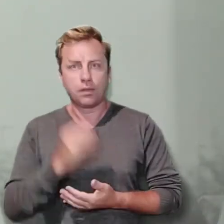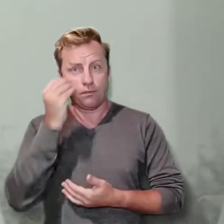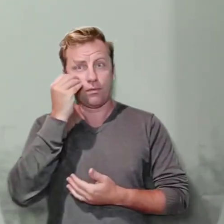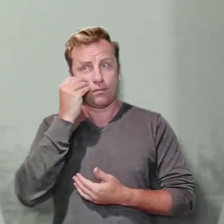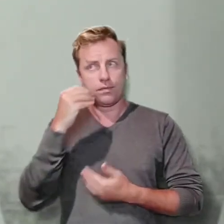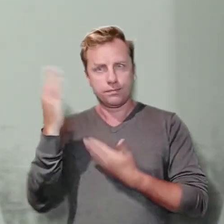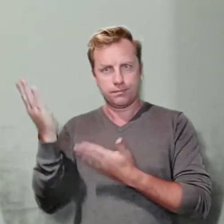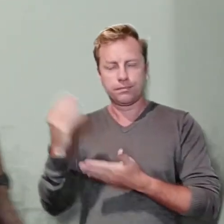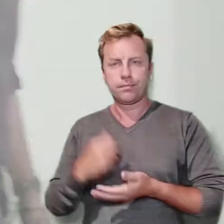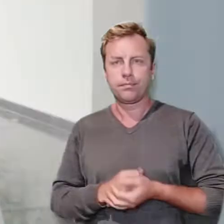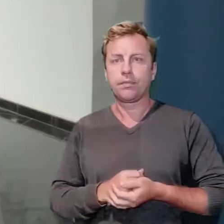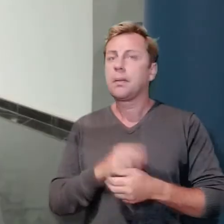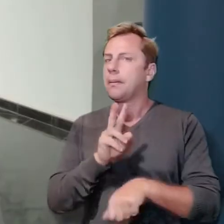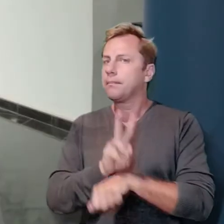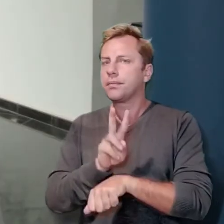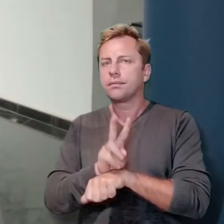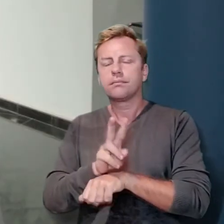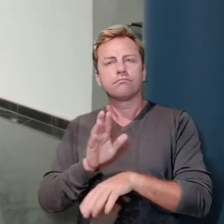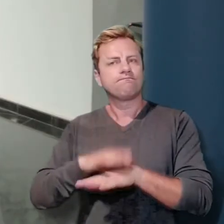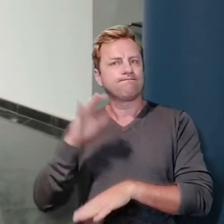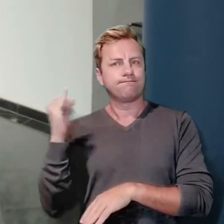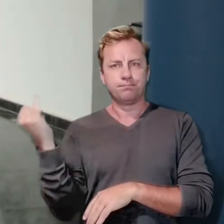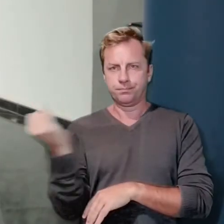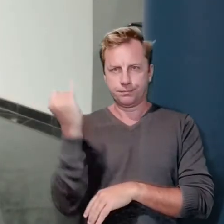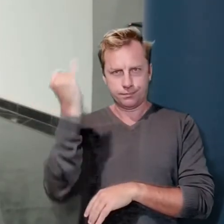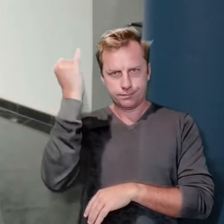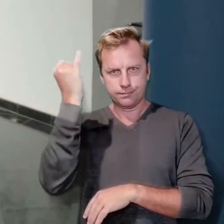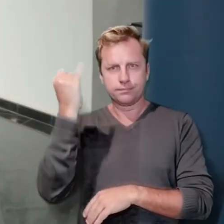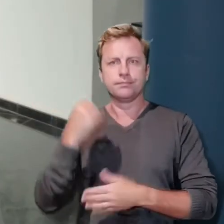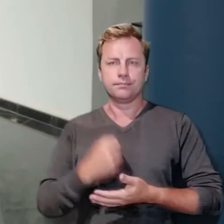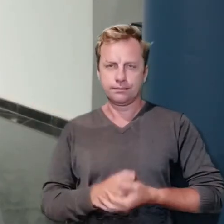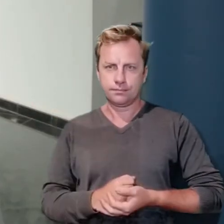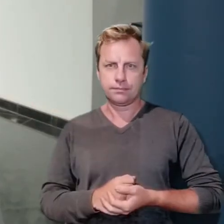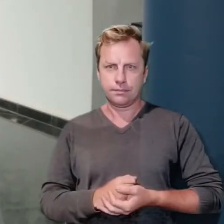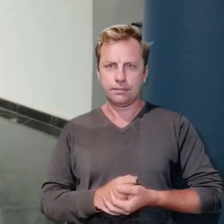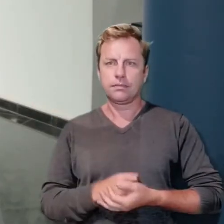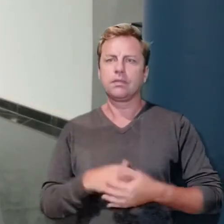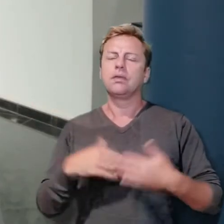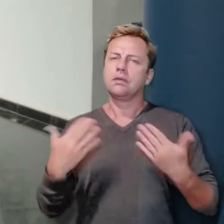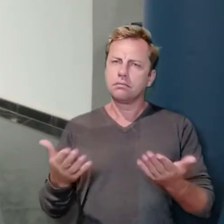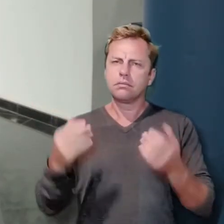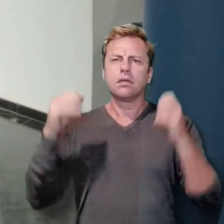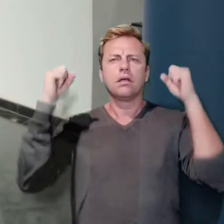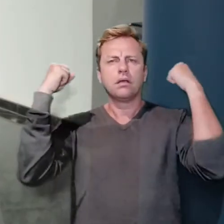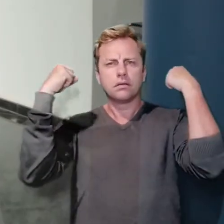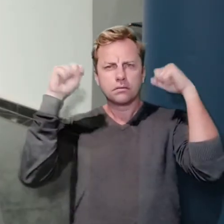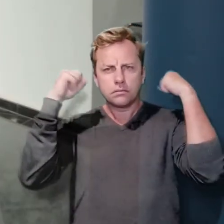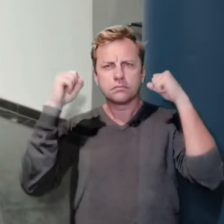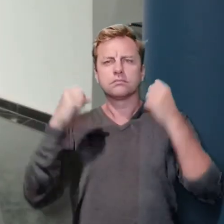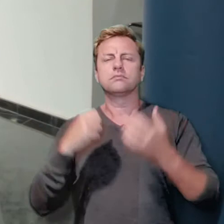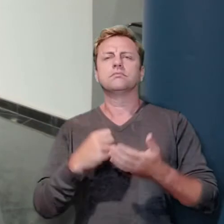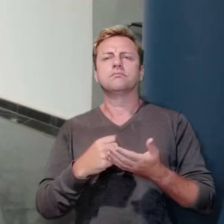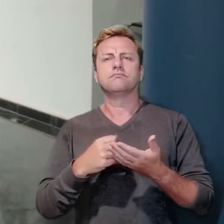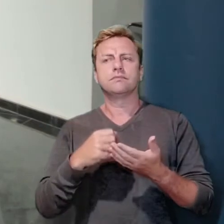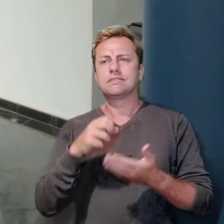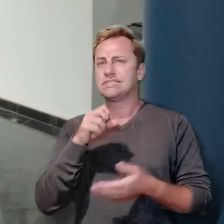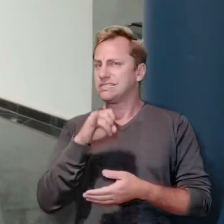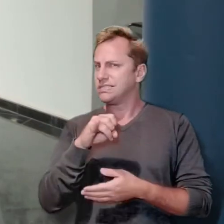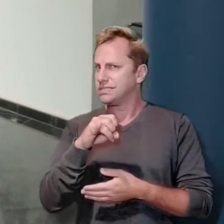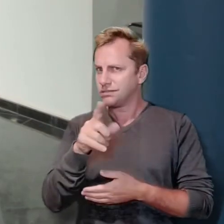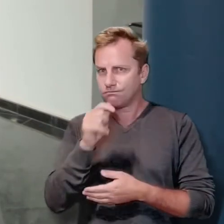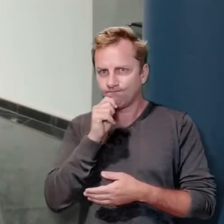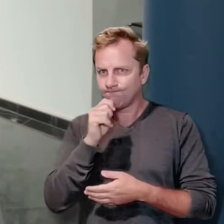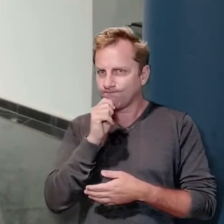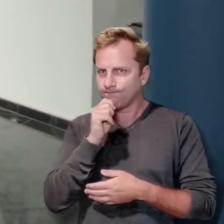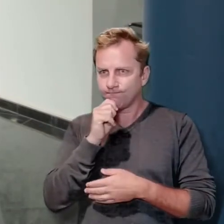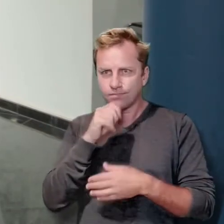Vamos ver? Prevenir é o essencial. Então, atividade física. Se o seu